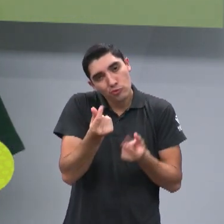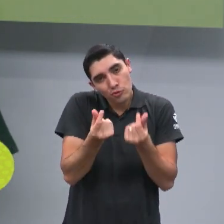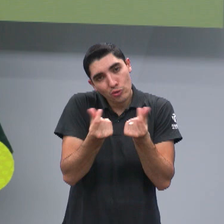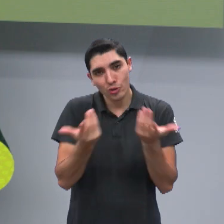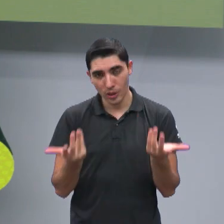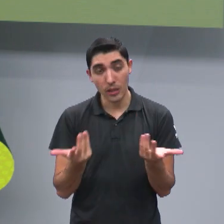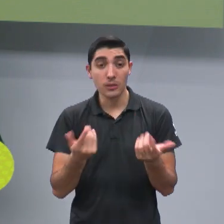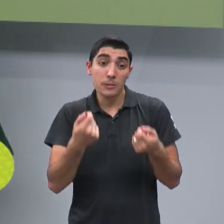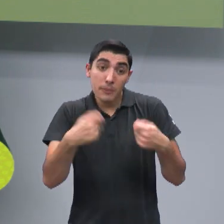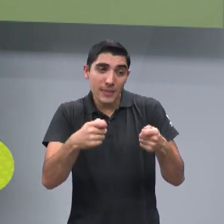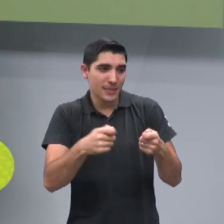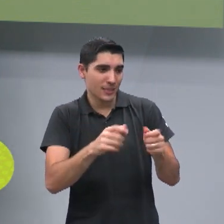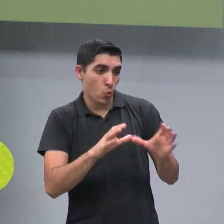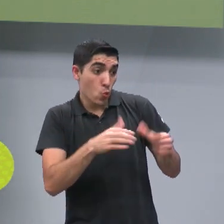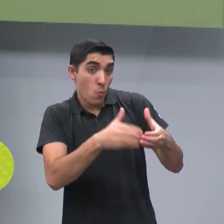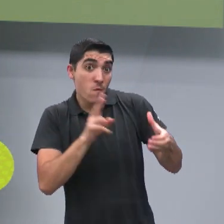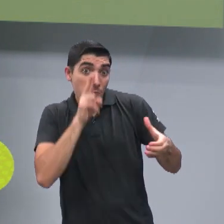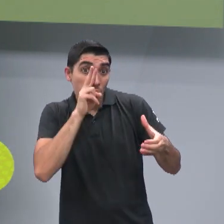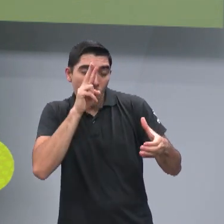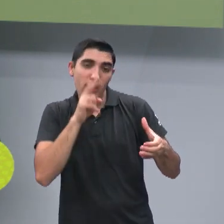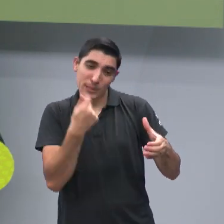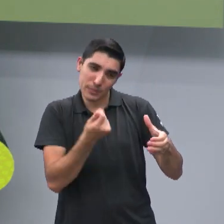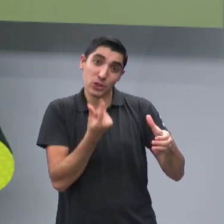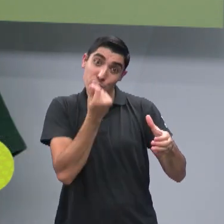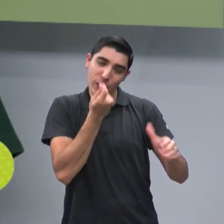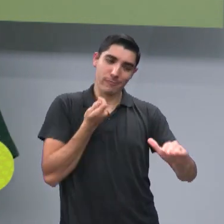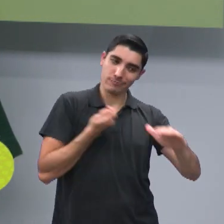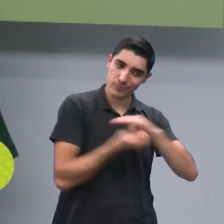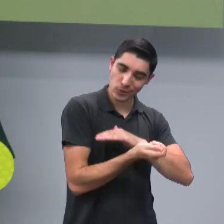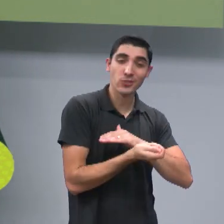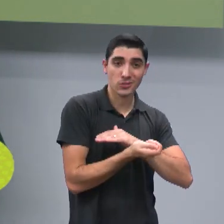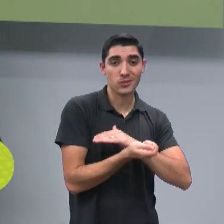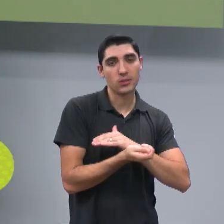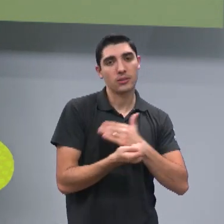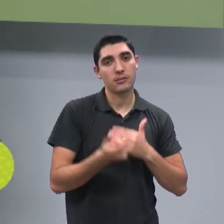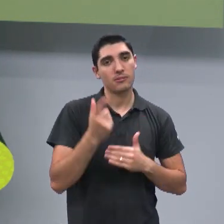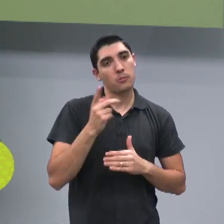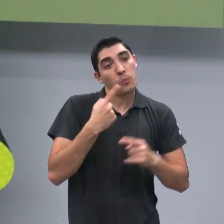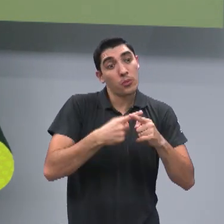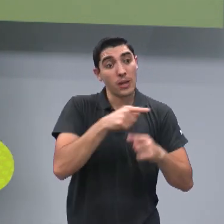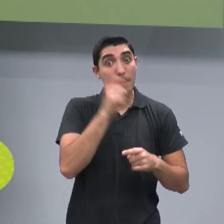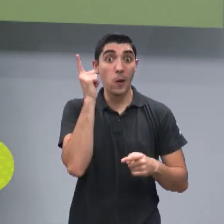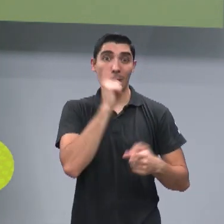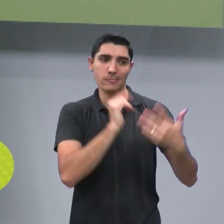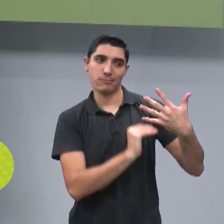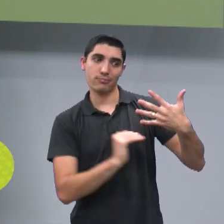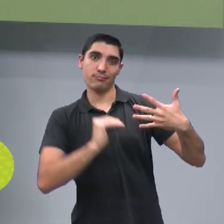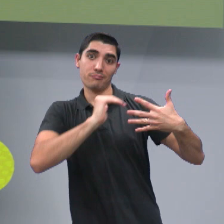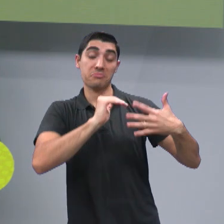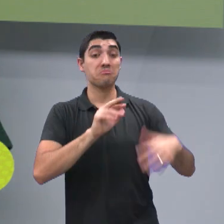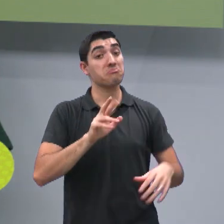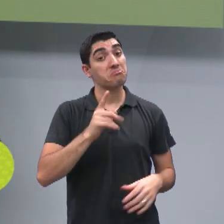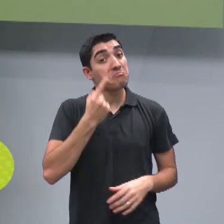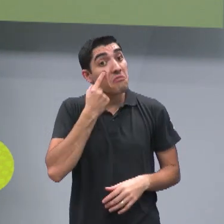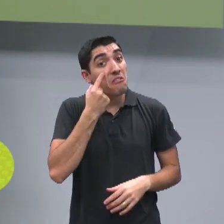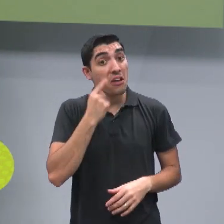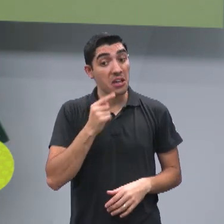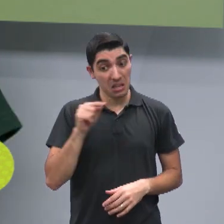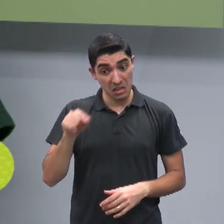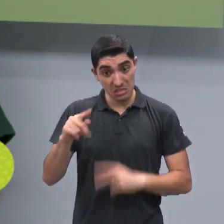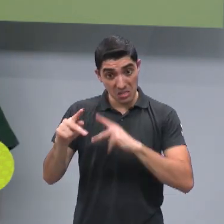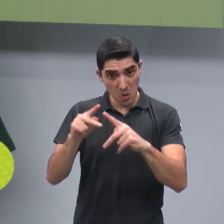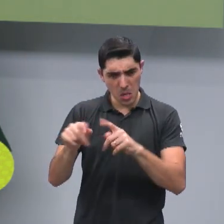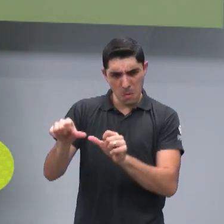equipe forte. As equipes que estão lá em cima sempre têm um poder aquisitivo maior, né? Vamos ver se o São José, reformulando esse elenco